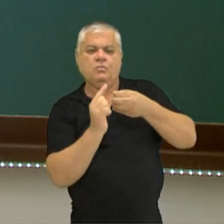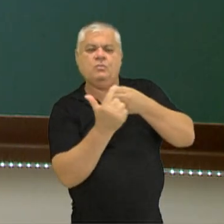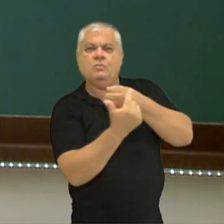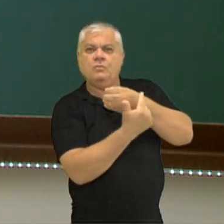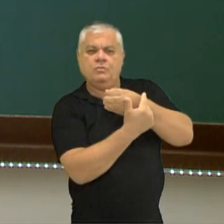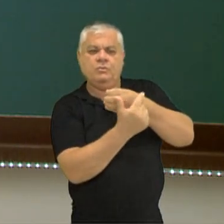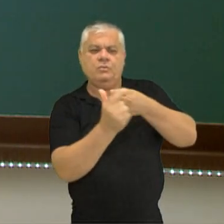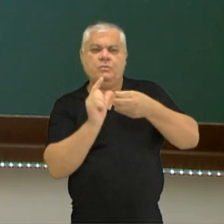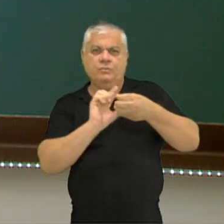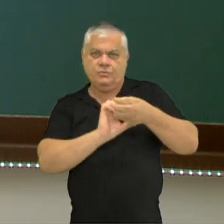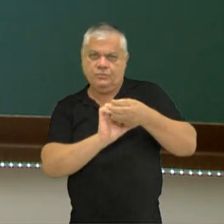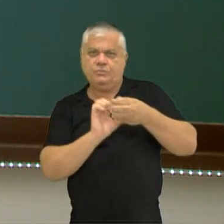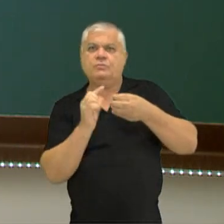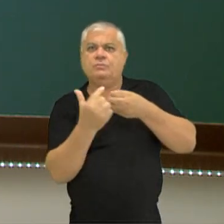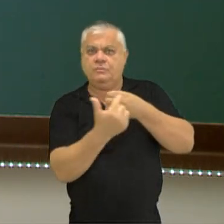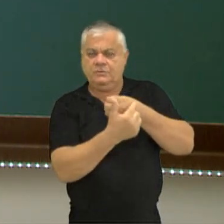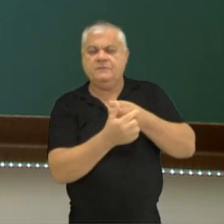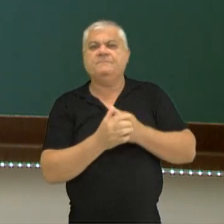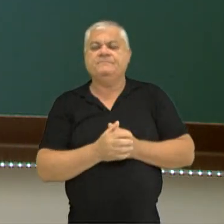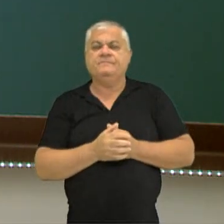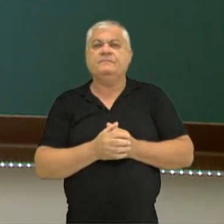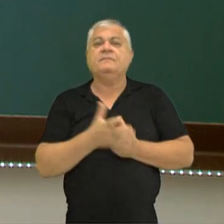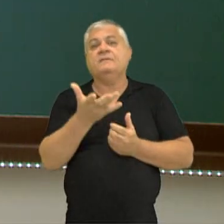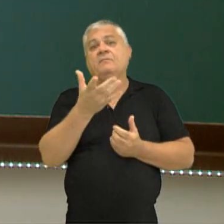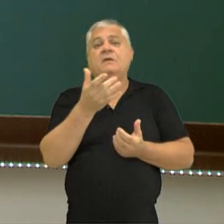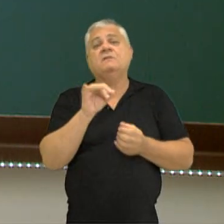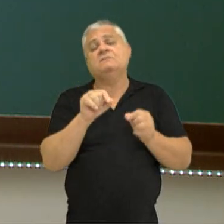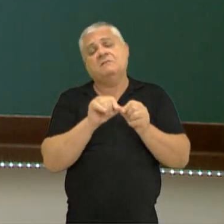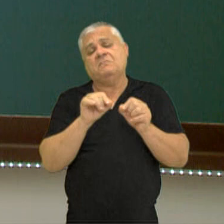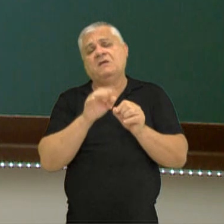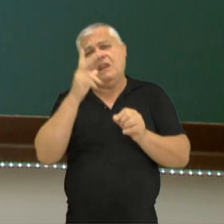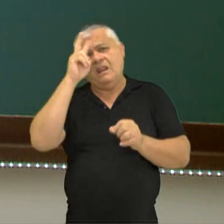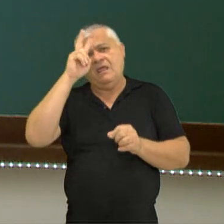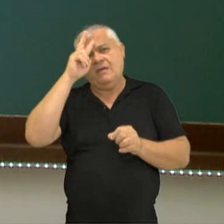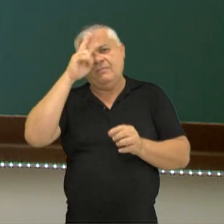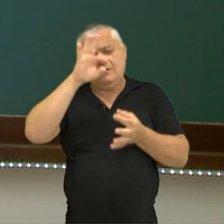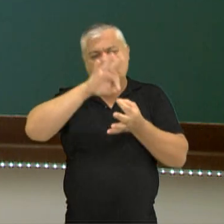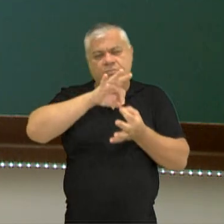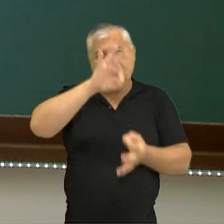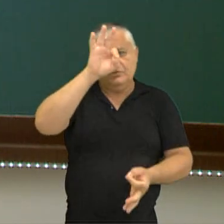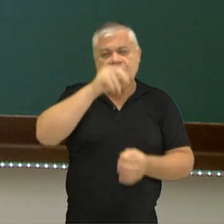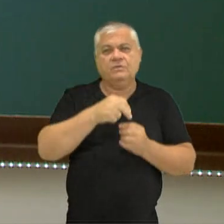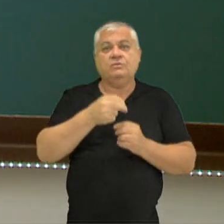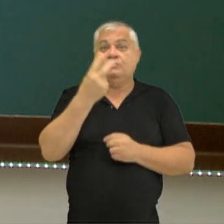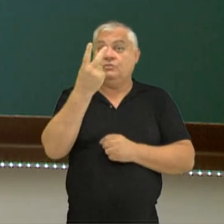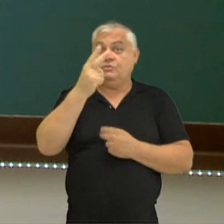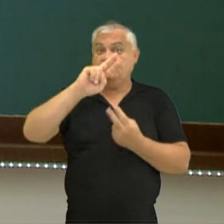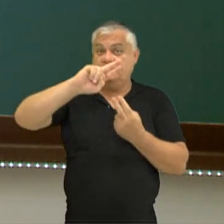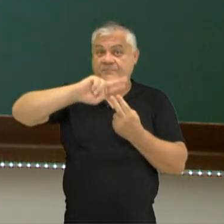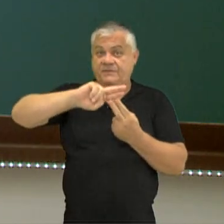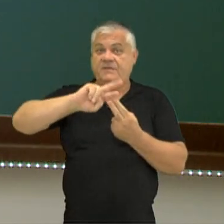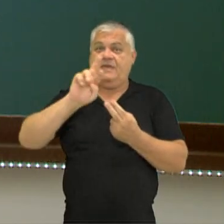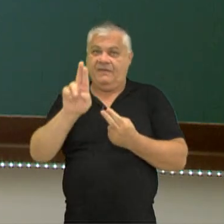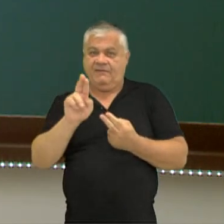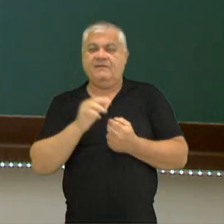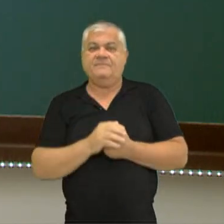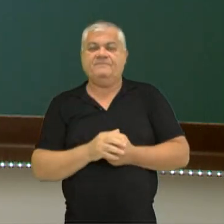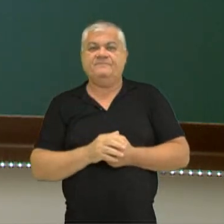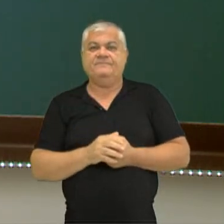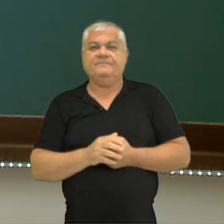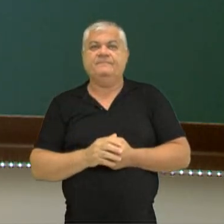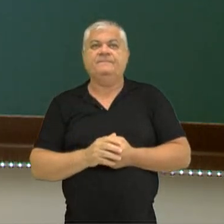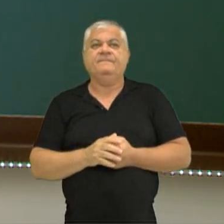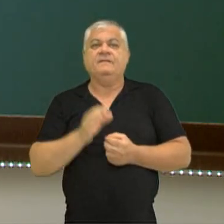linha em torno do círculo. Que o comprimento da circunferência, a gente já lembra que vale 2πr. Então, 2πr vezes